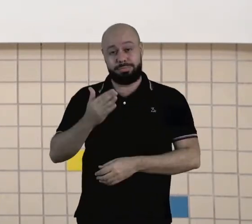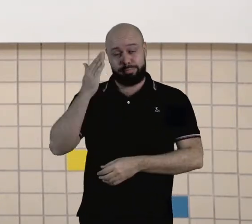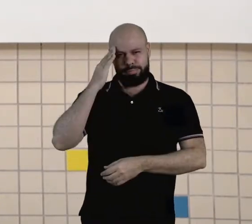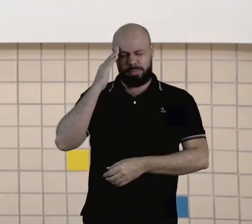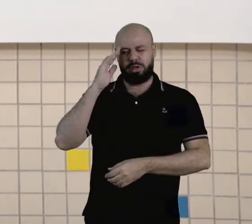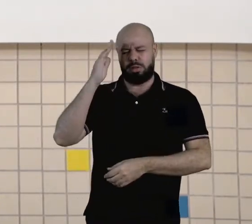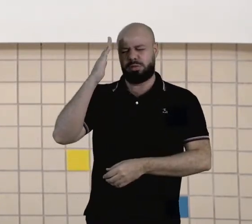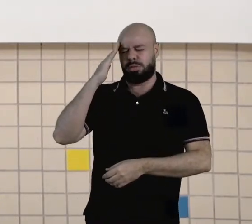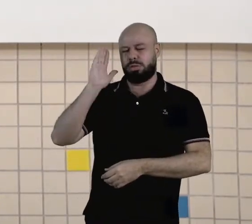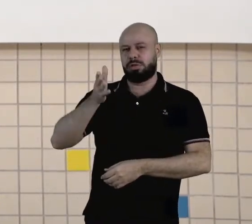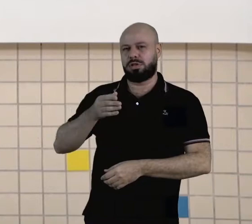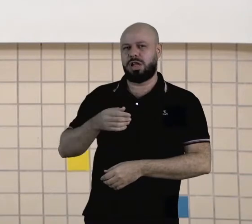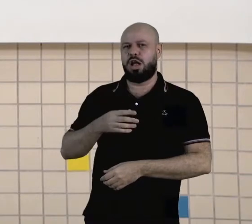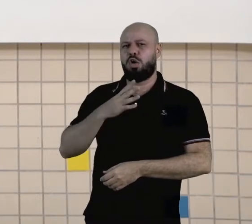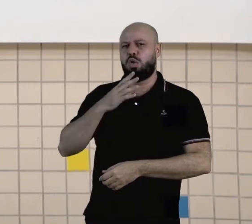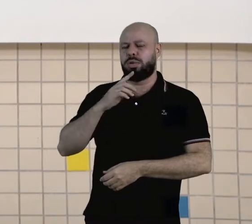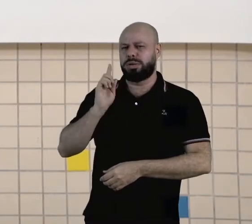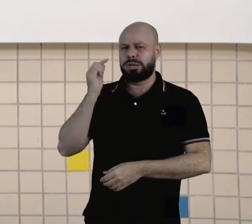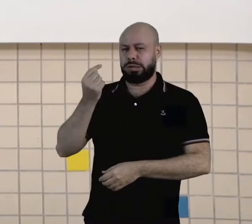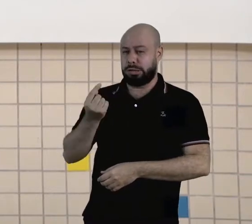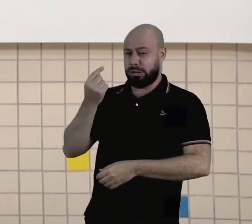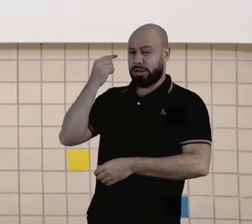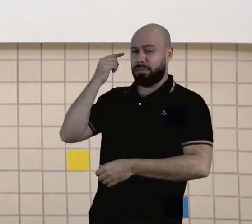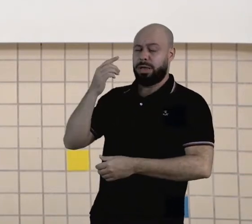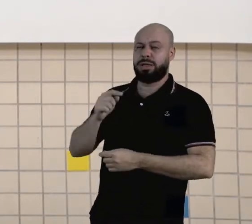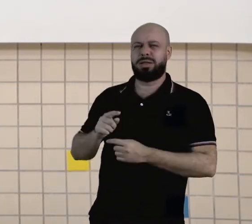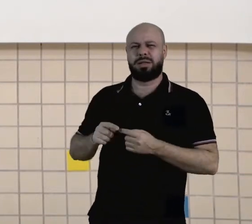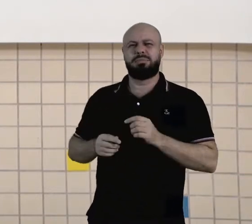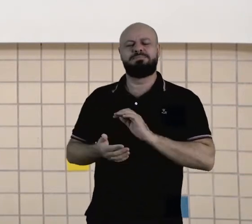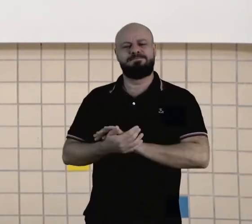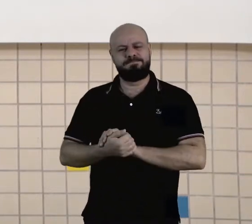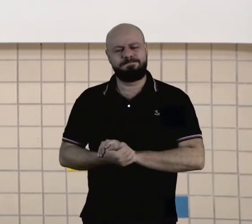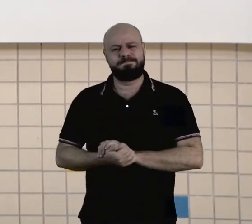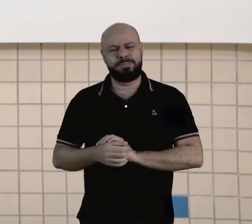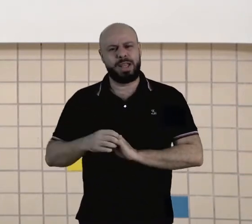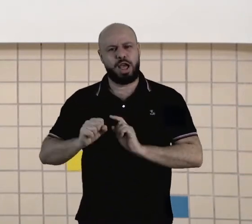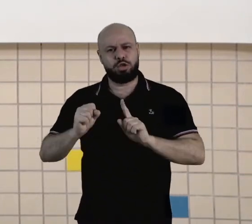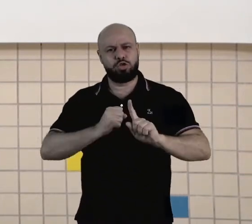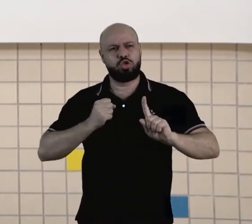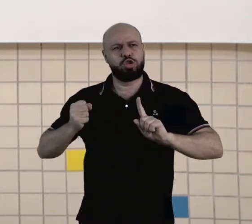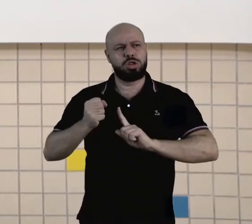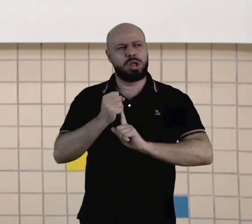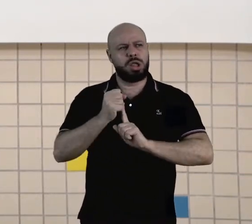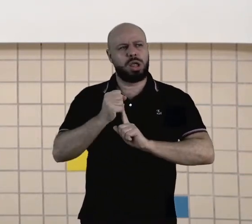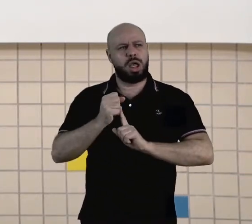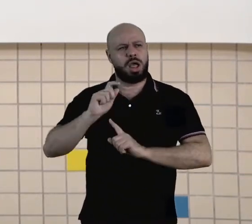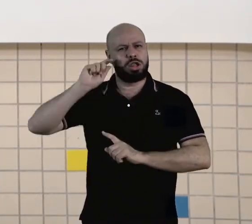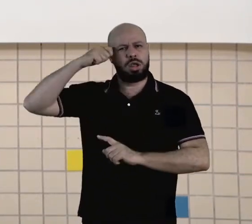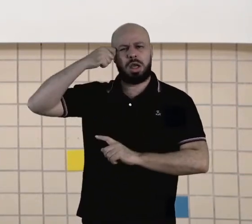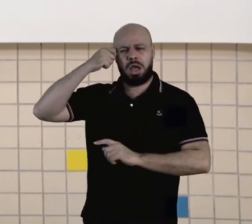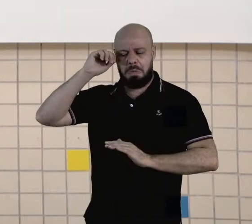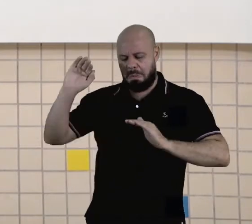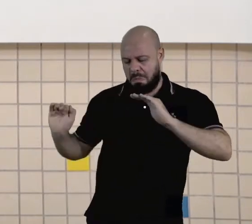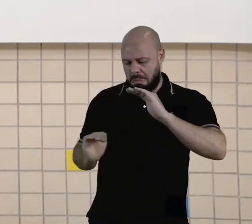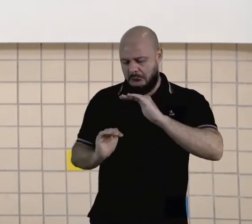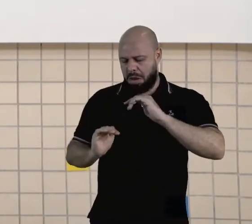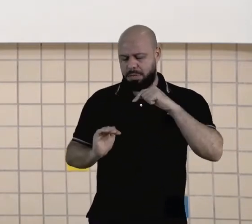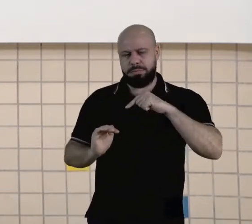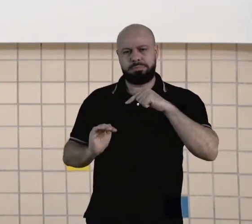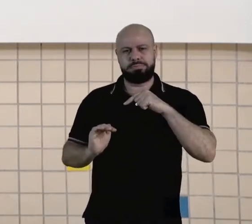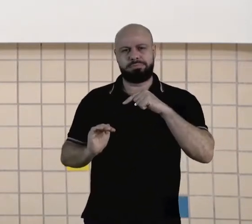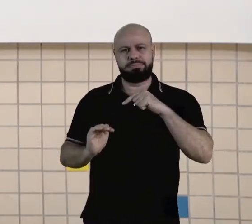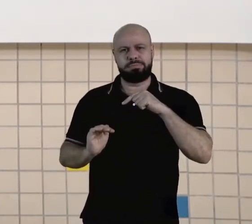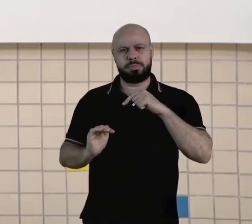a ideia de que, naquela época, a sociedade negra era inferior. A